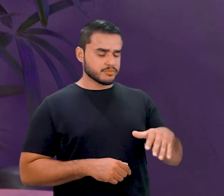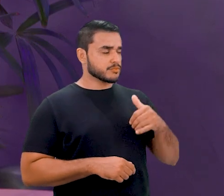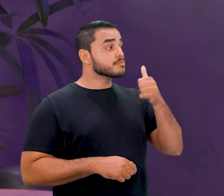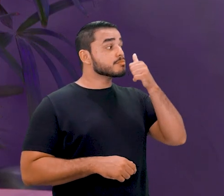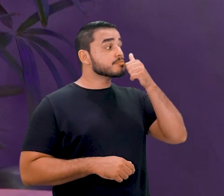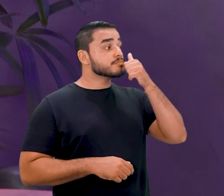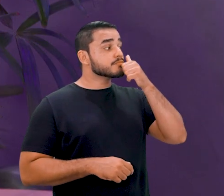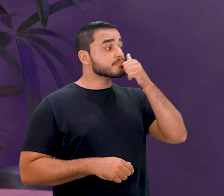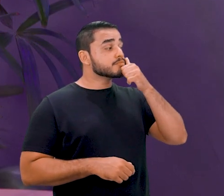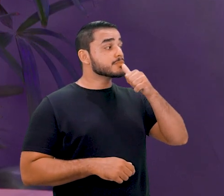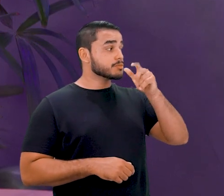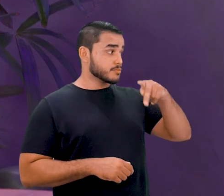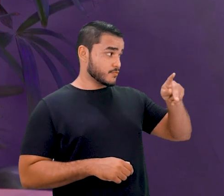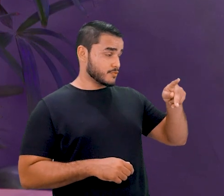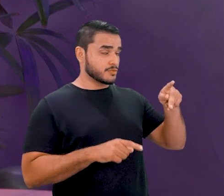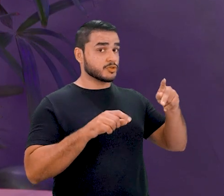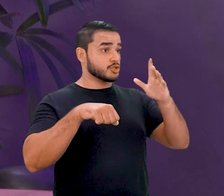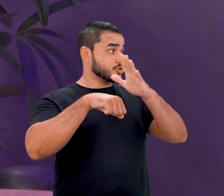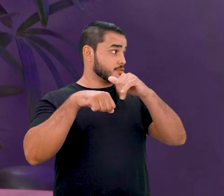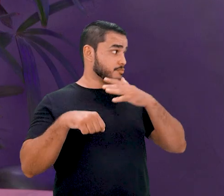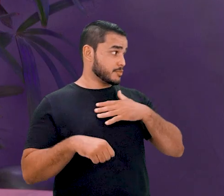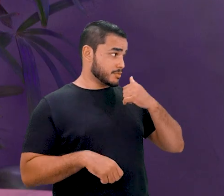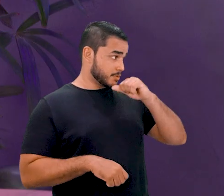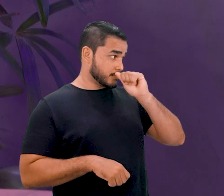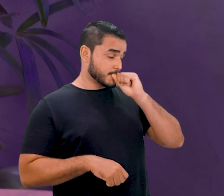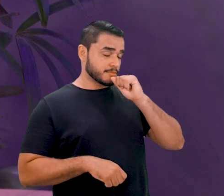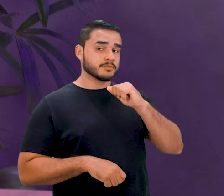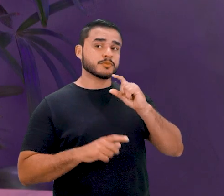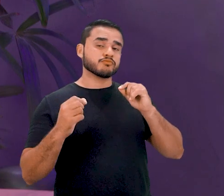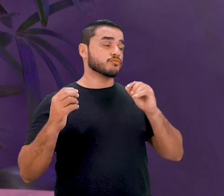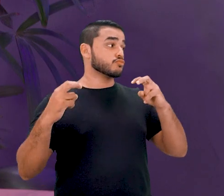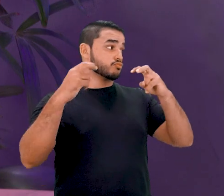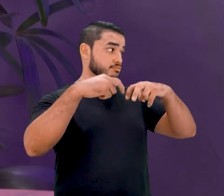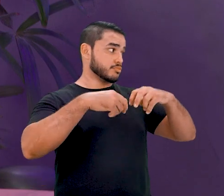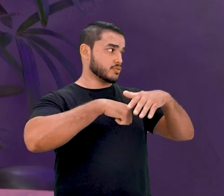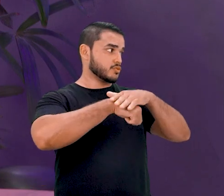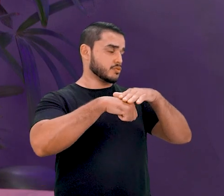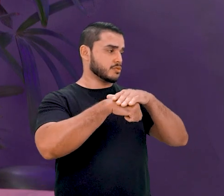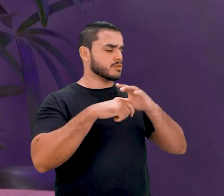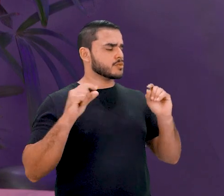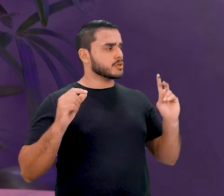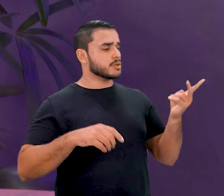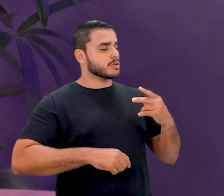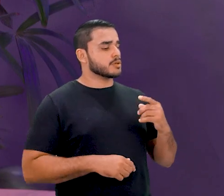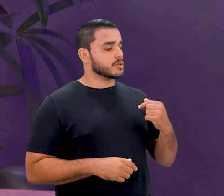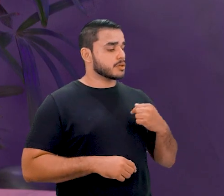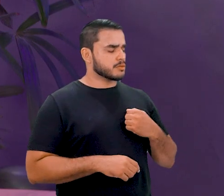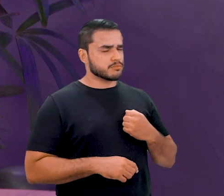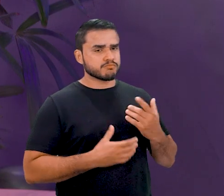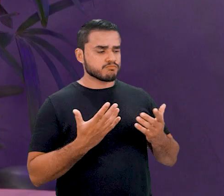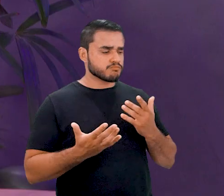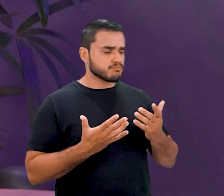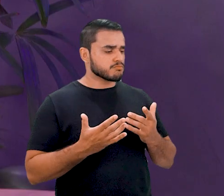minha mãe para conversar. Eu tinha uns 9 anos, mais ou menos. Mas isso foi impactante para mim e eu só percebi